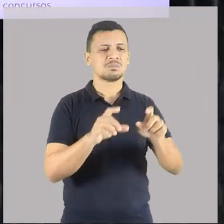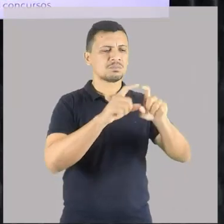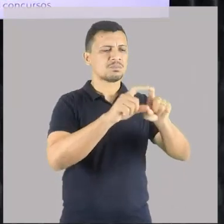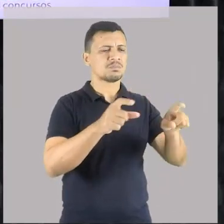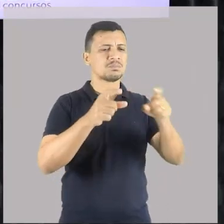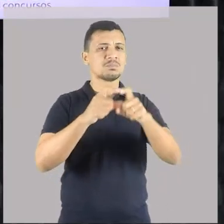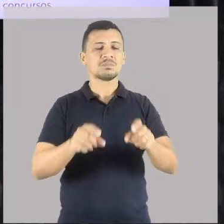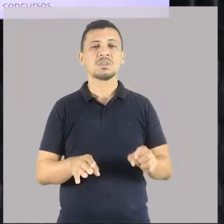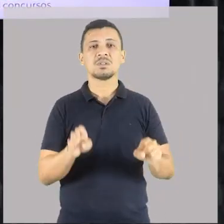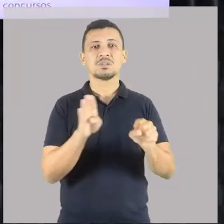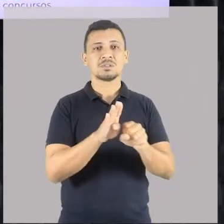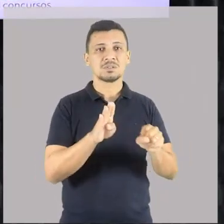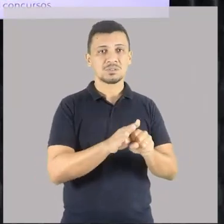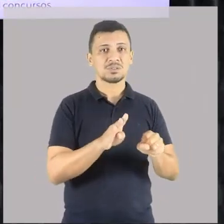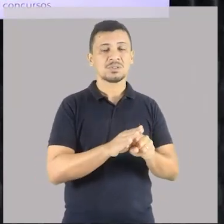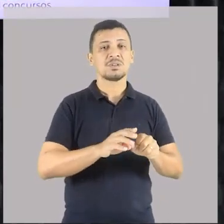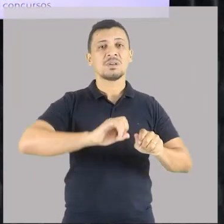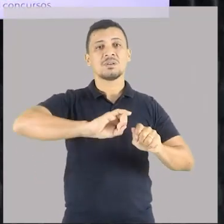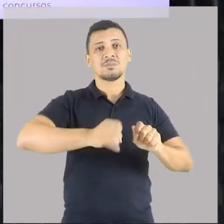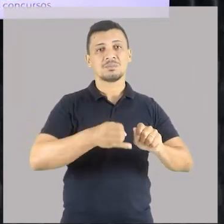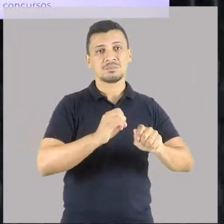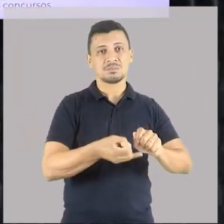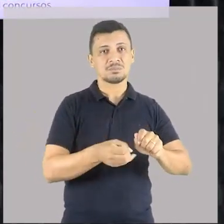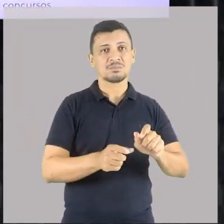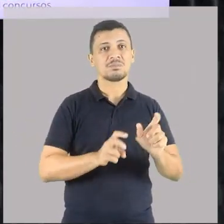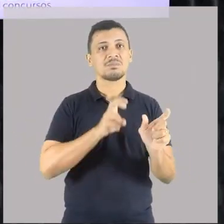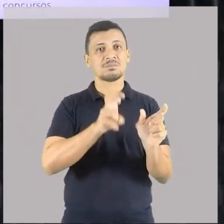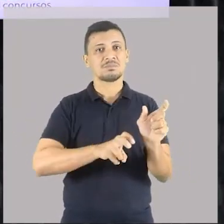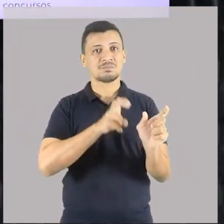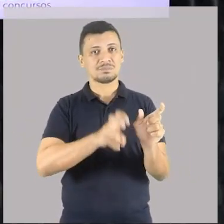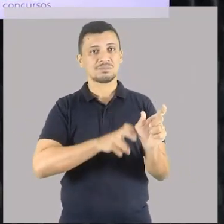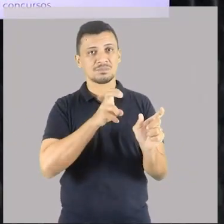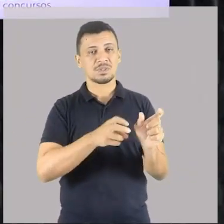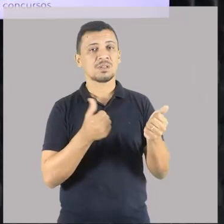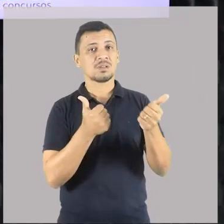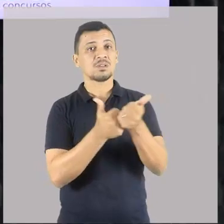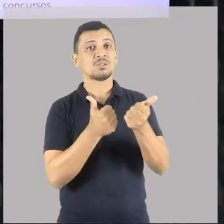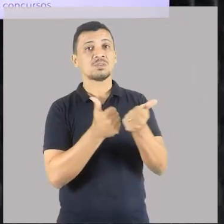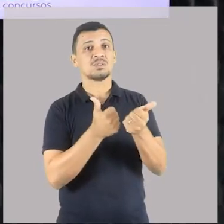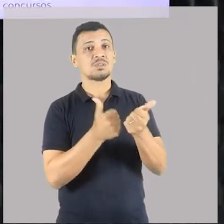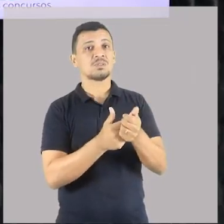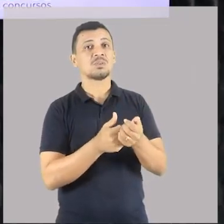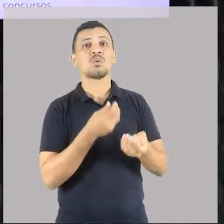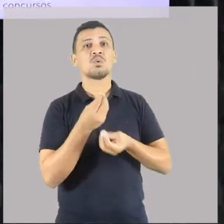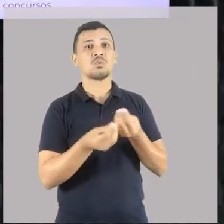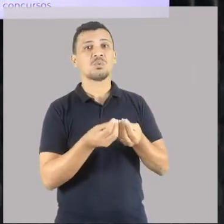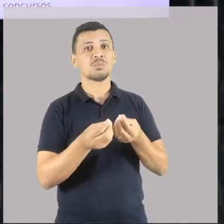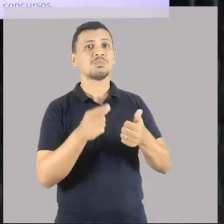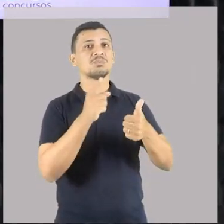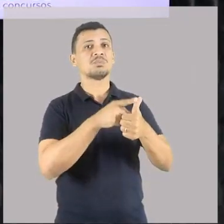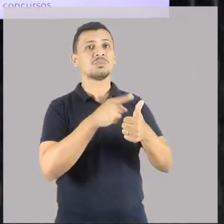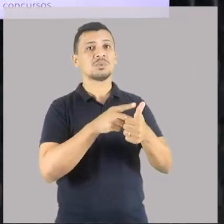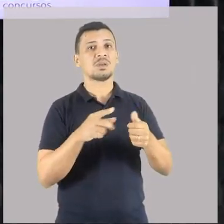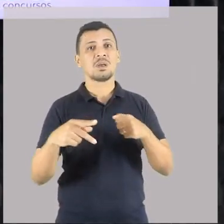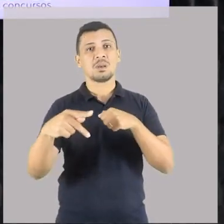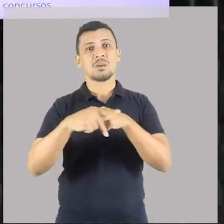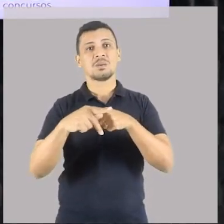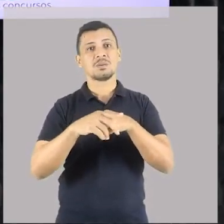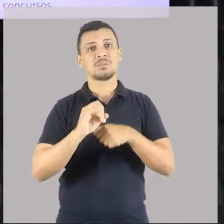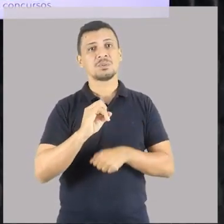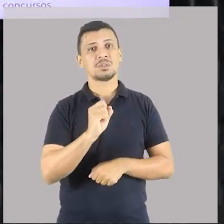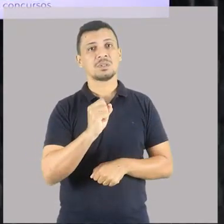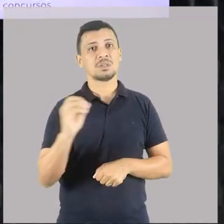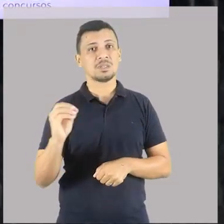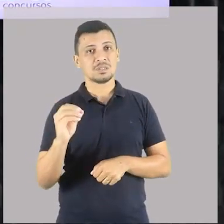adjetivas e adverbiais. Substantivas, eu reconheço substituindo a oração pelo pronome isso, e sempre introduzida